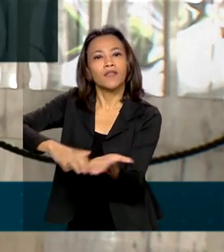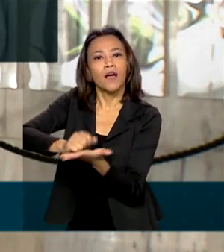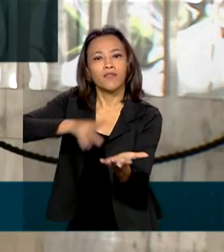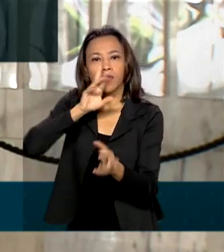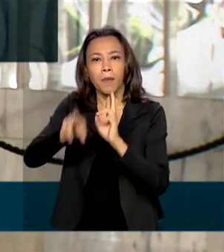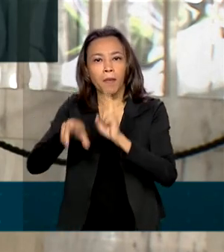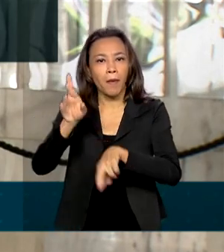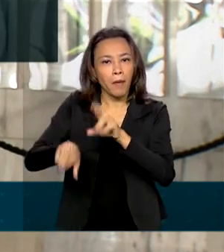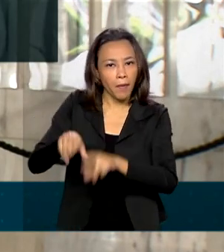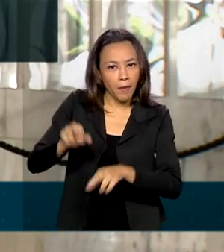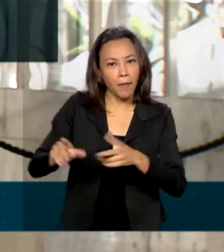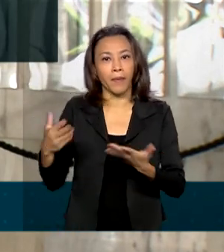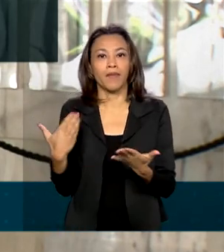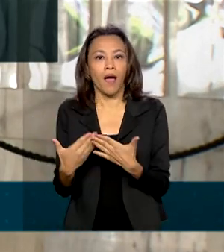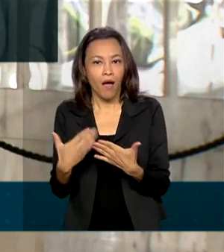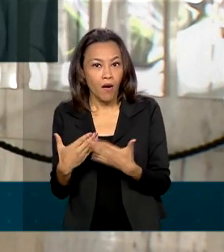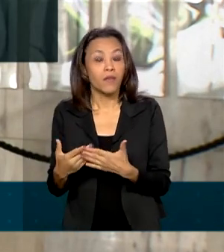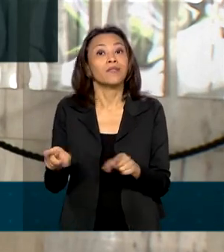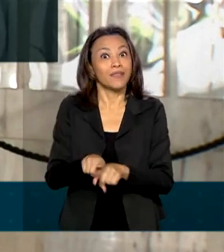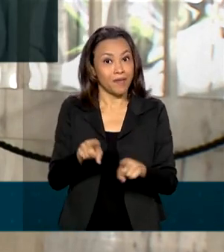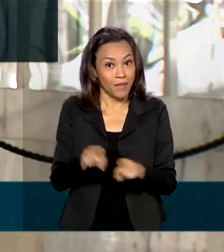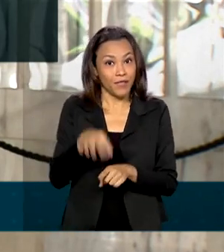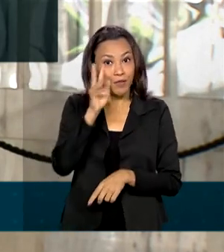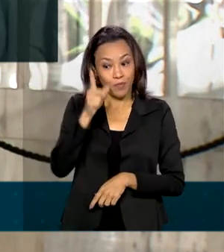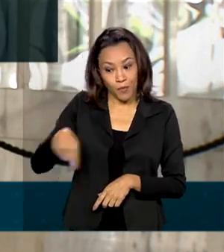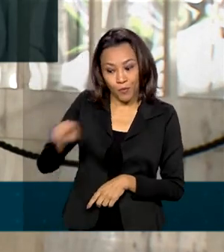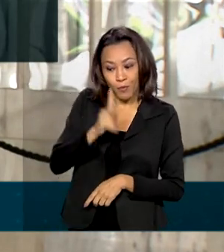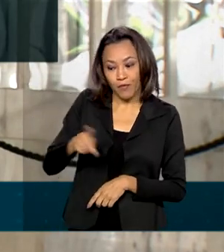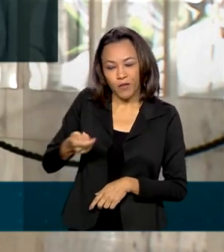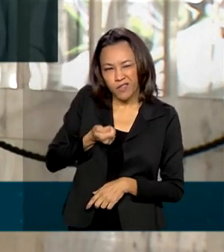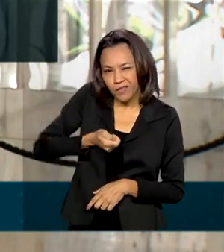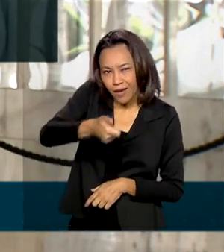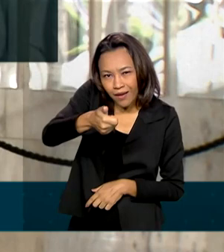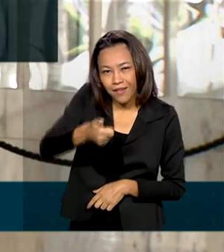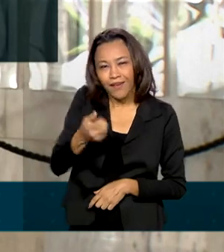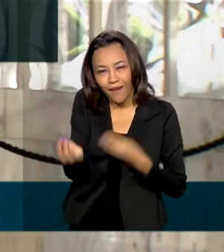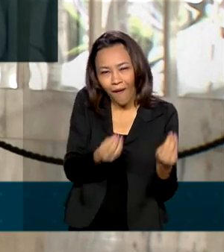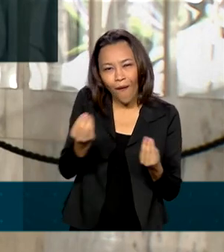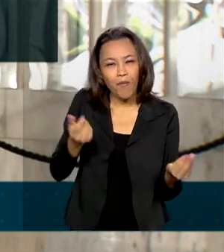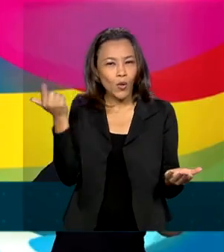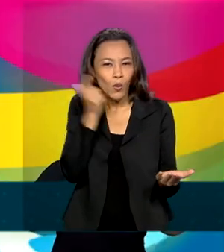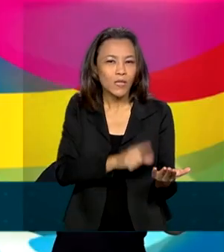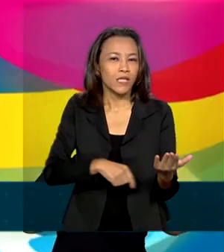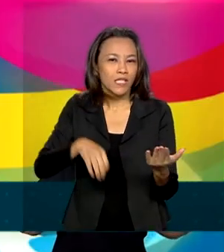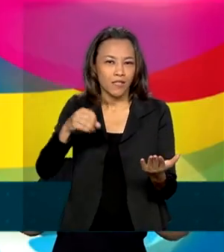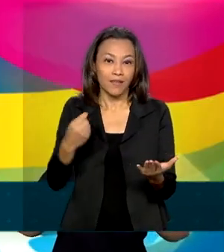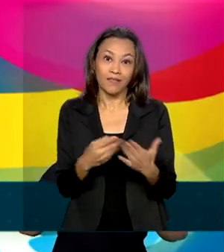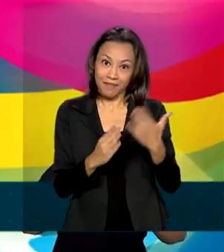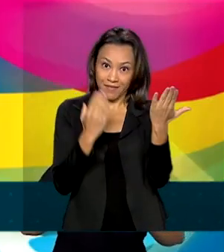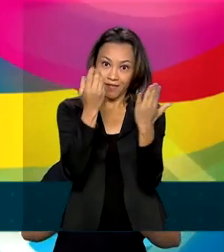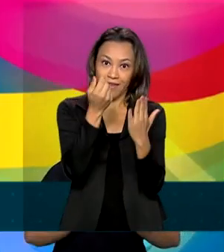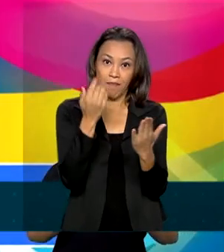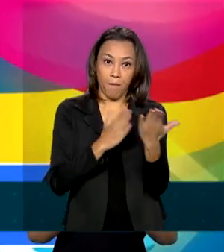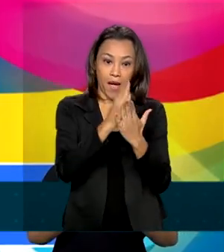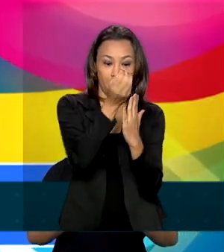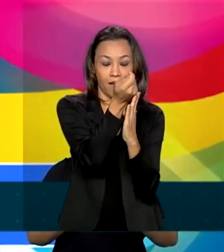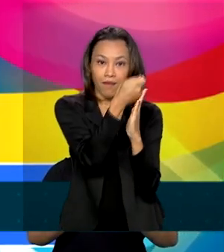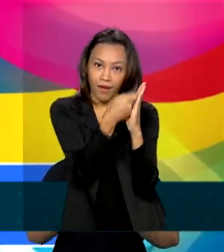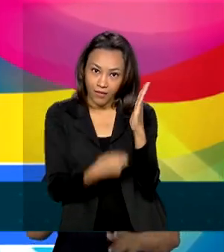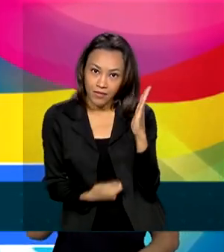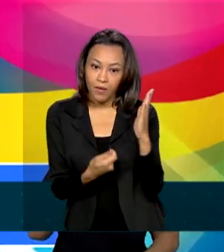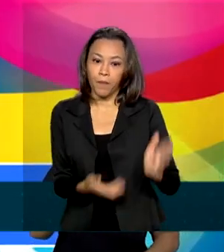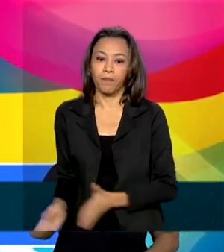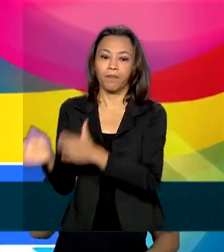aula. Os professores também vão dar dicas de como tirar nota máxima na redação. Para baixar o material dos aulões,